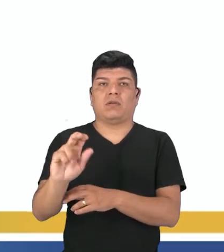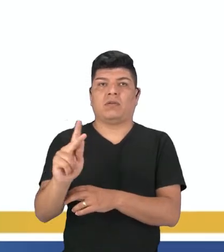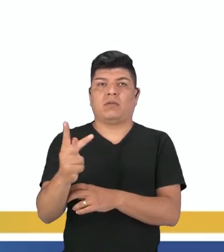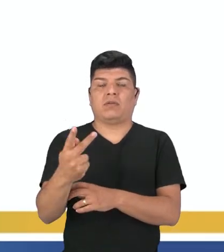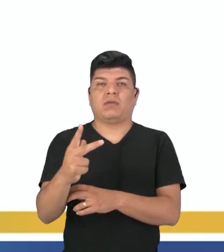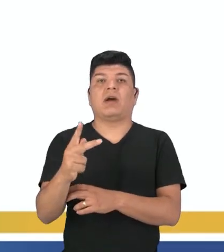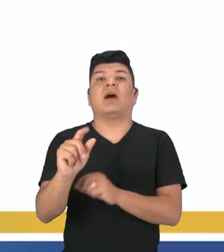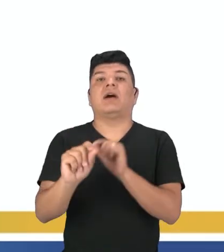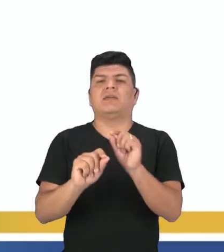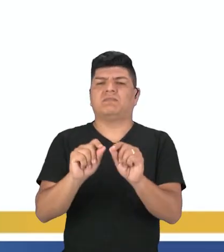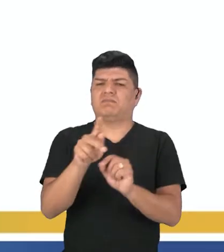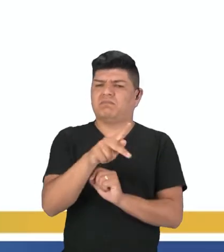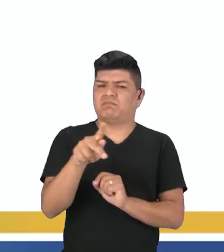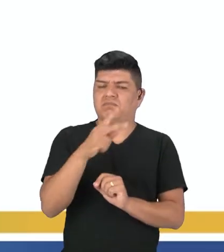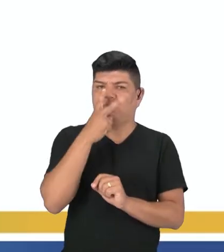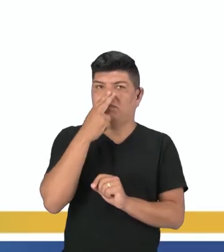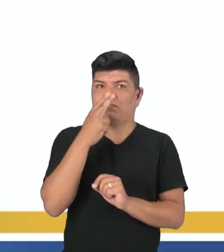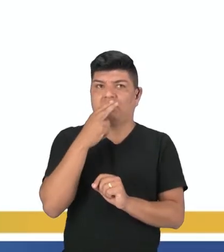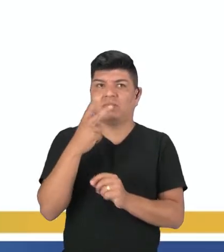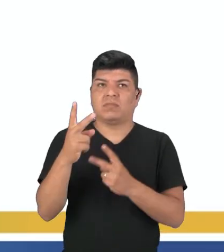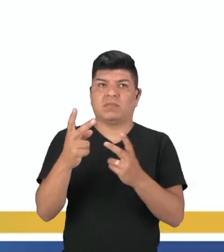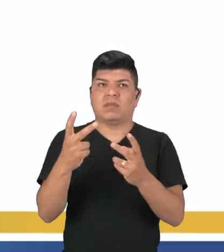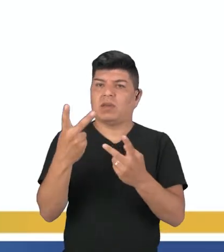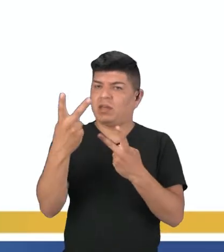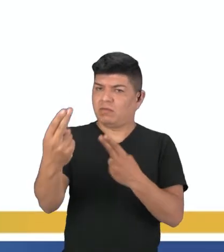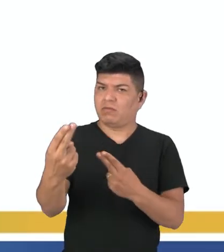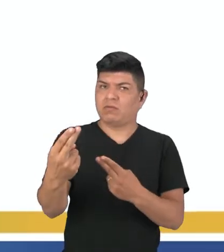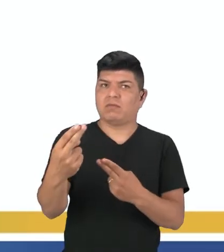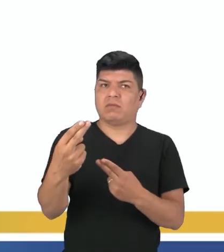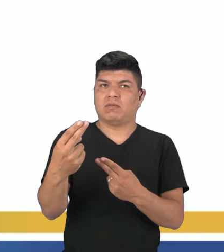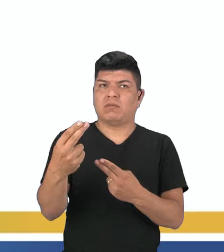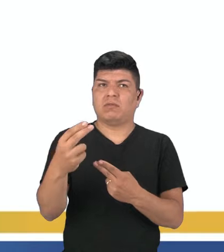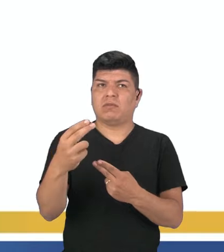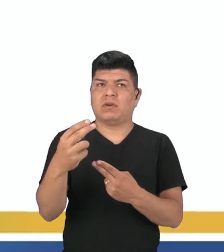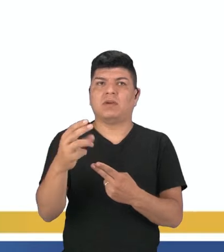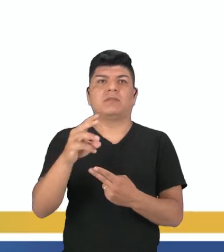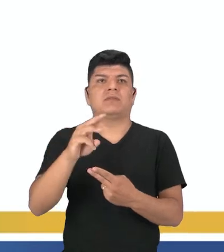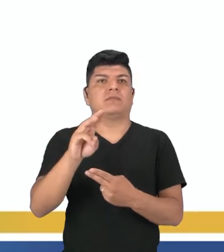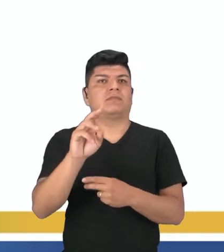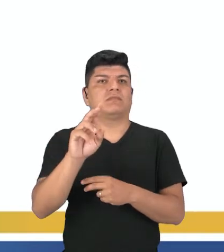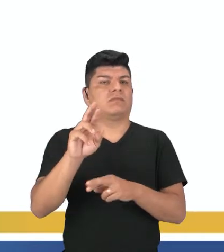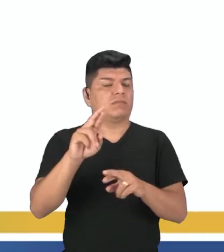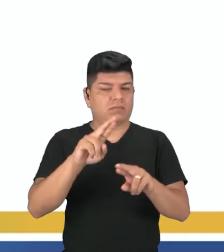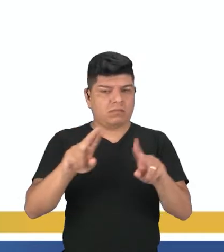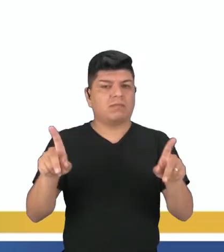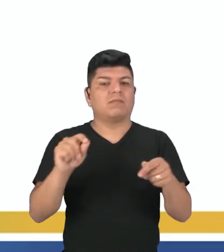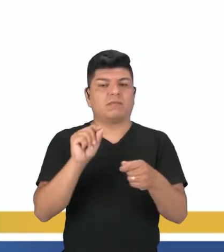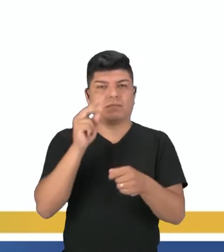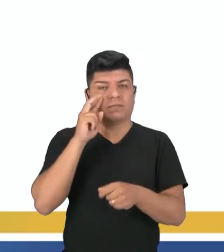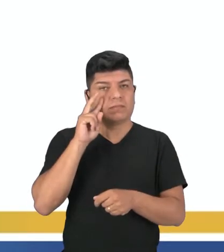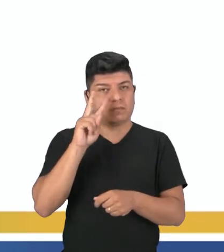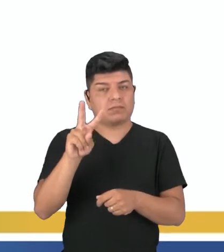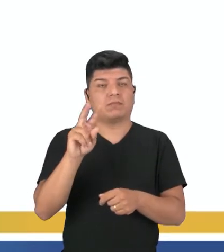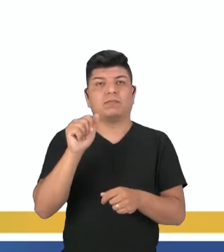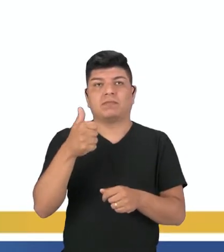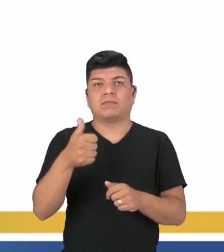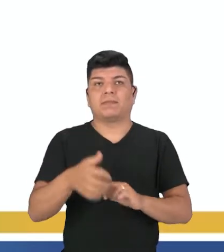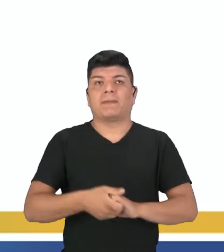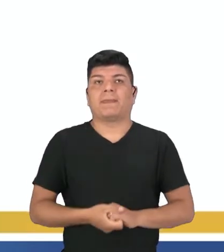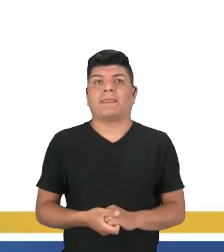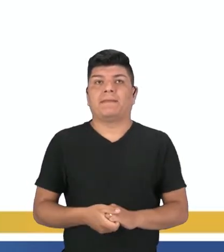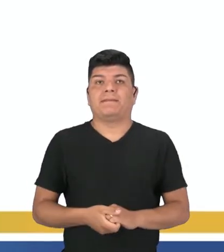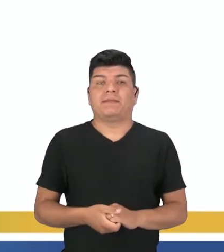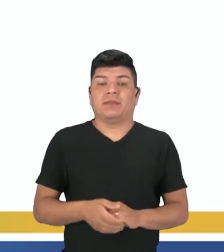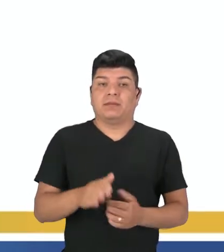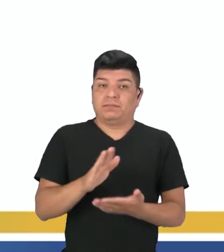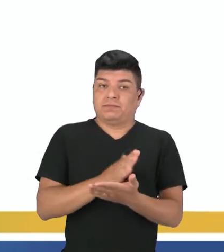que. Eita, professora, o which é igual o what? É, mas não é. A gente vai ver a diferença já já. Vamos lá? Então